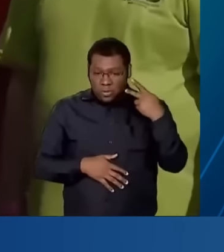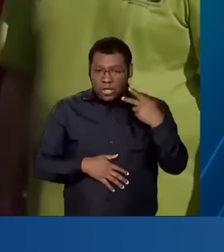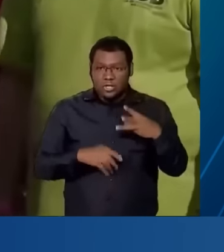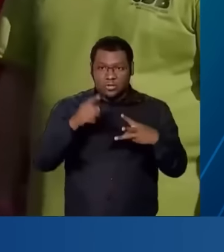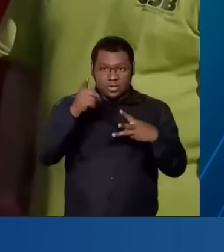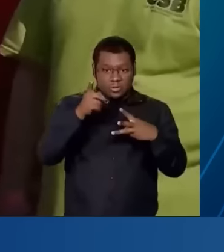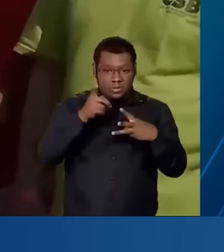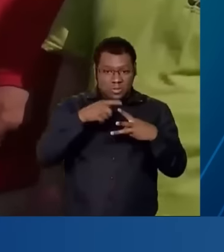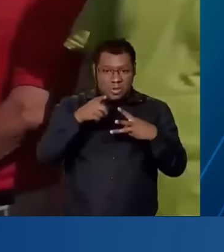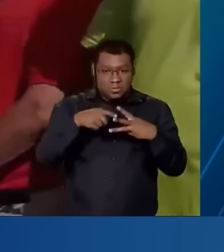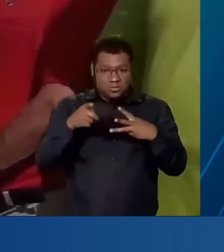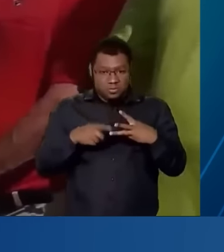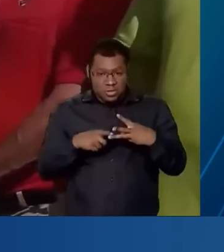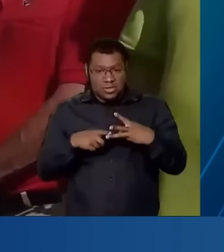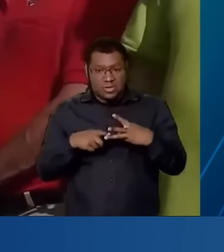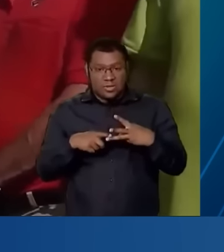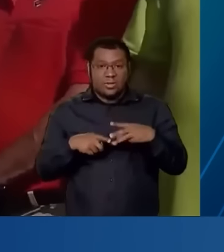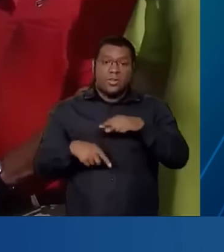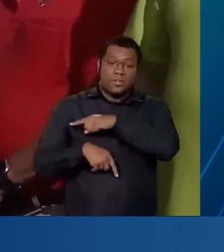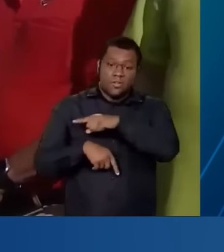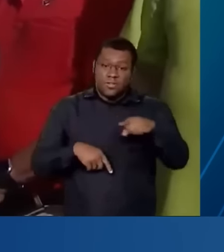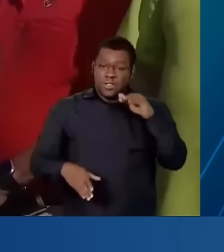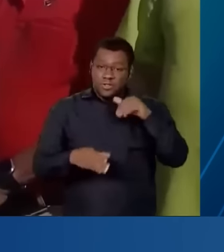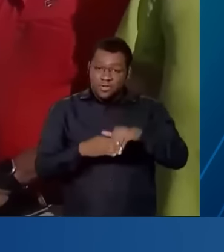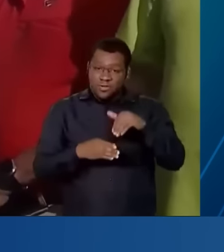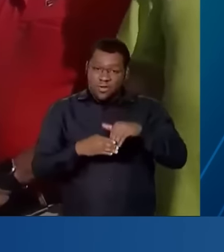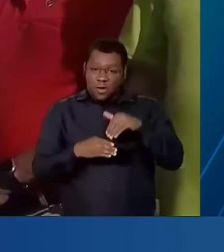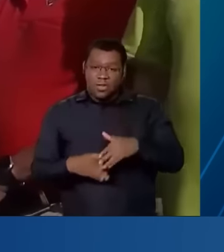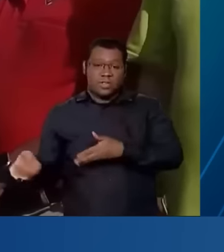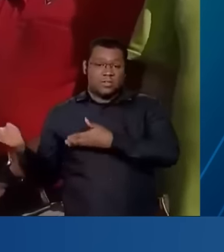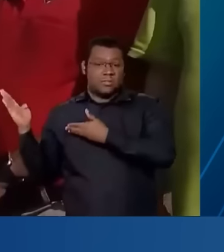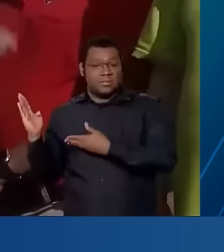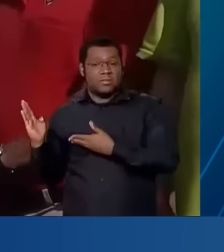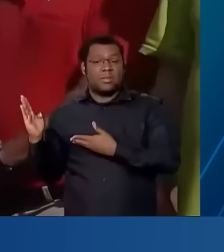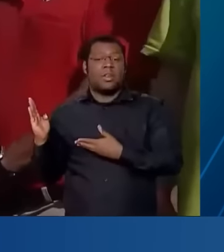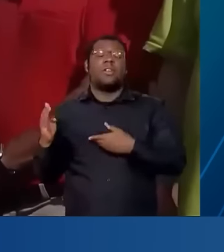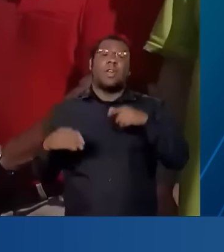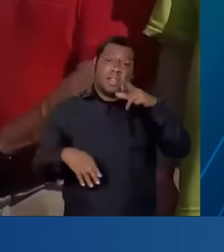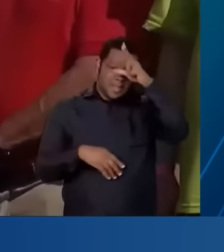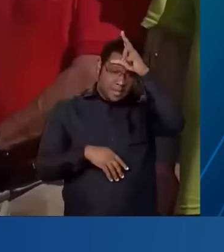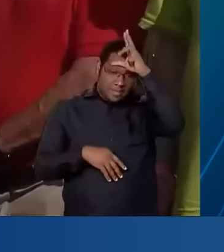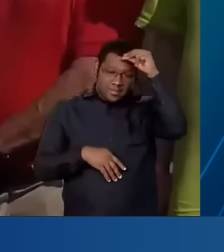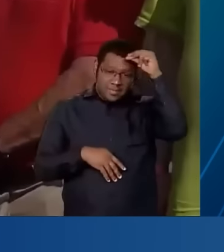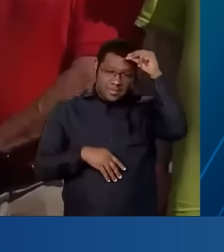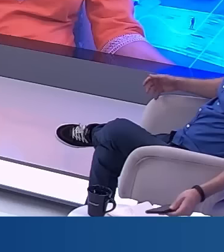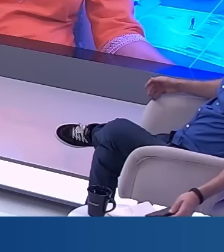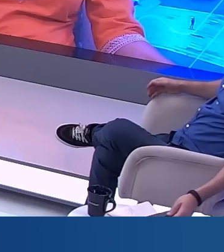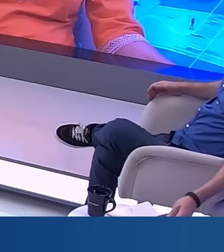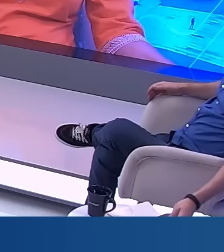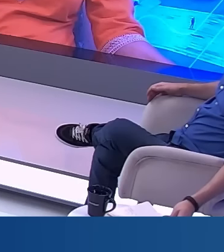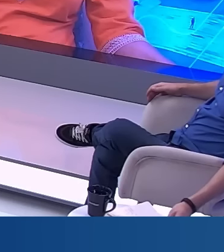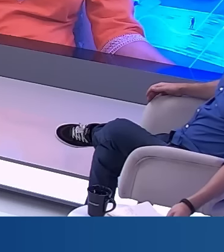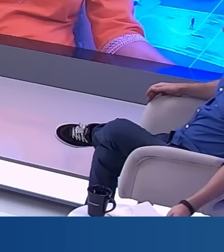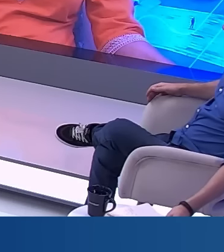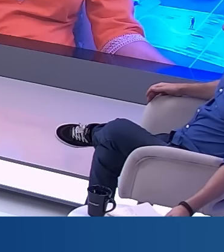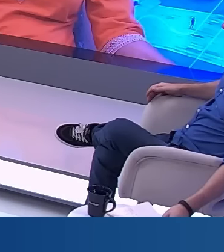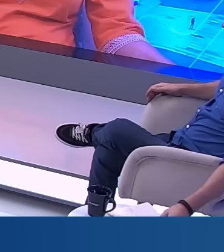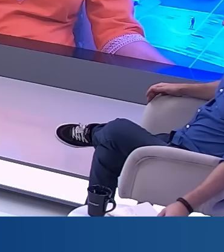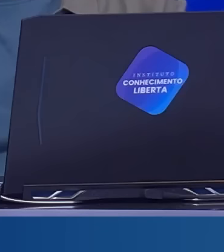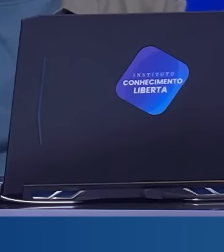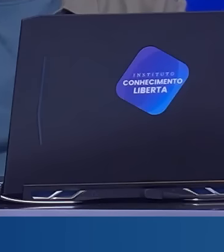se vocês votarem no Boulos para prefeito de São Paulo nas próximas eleições. Eu estou desde